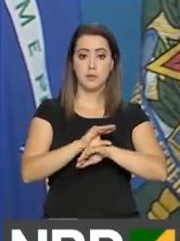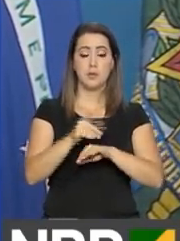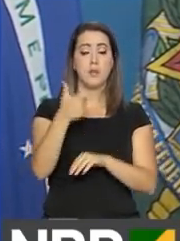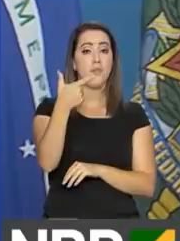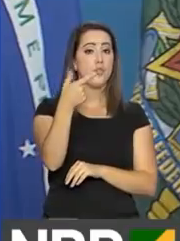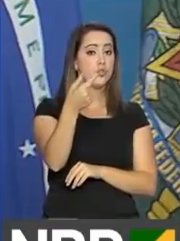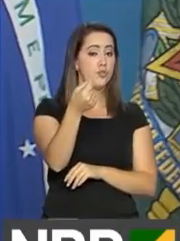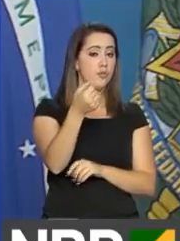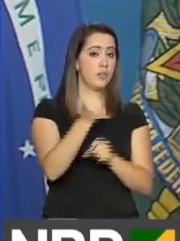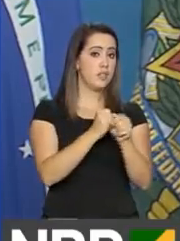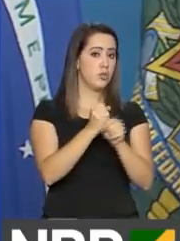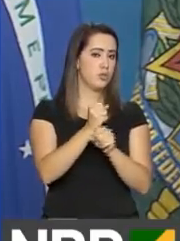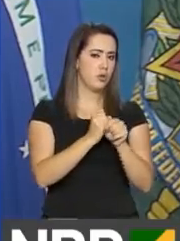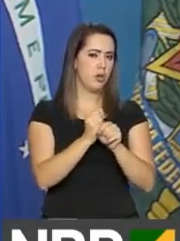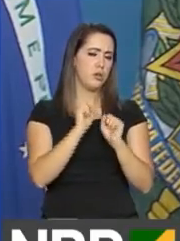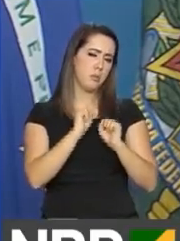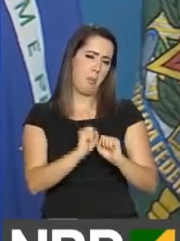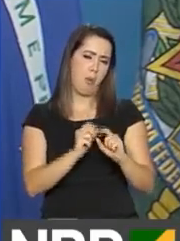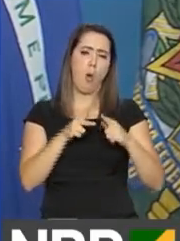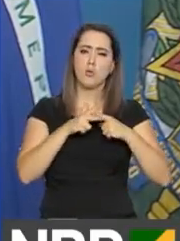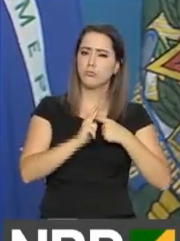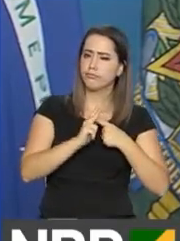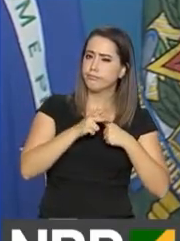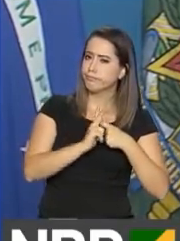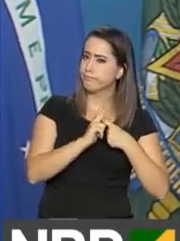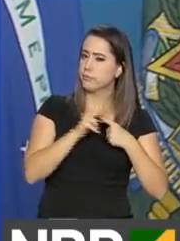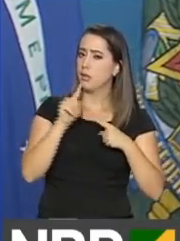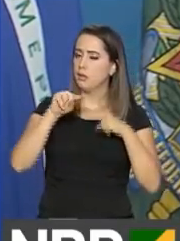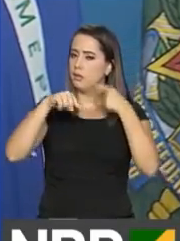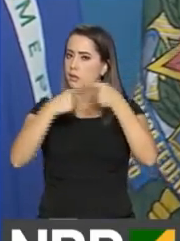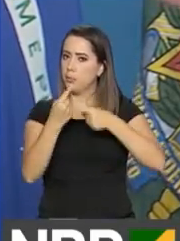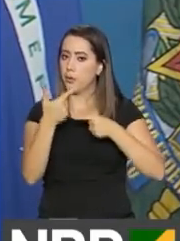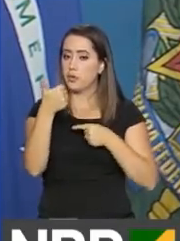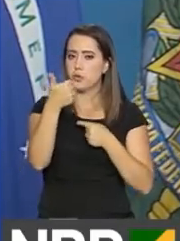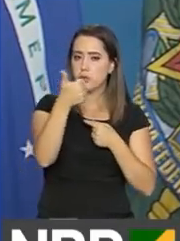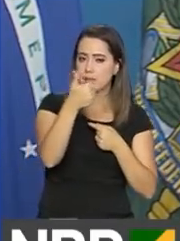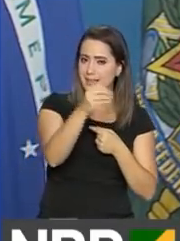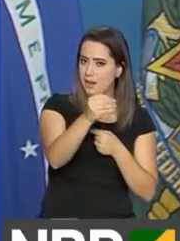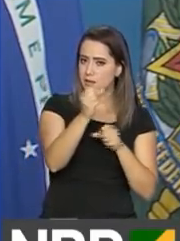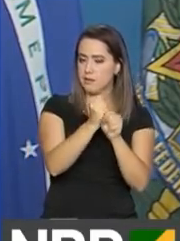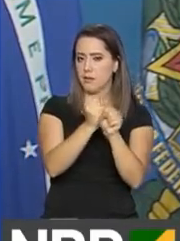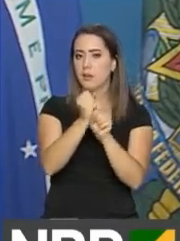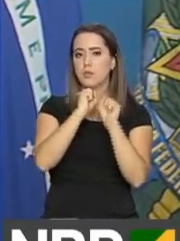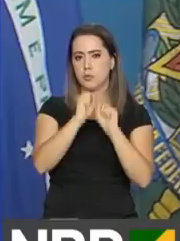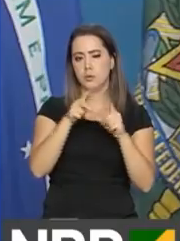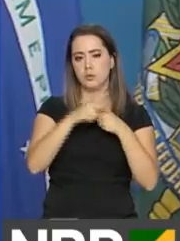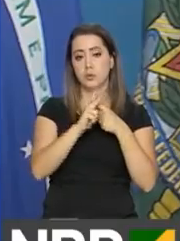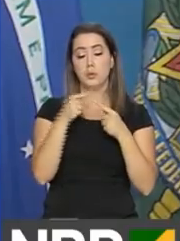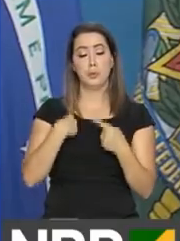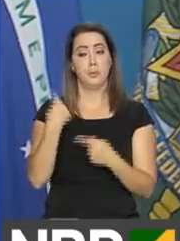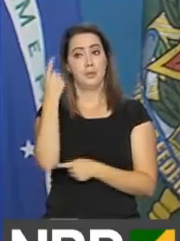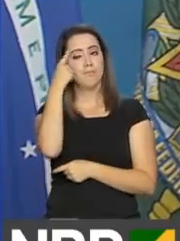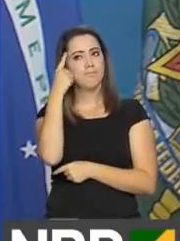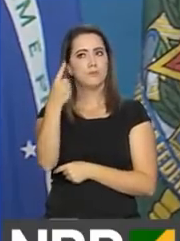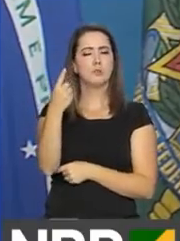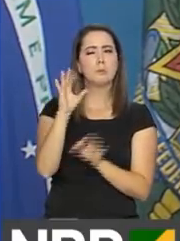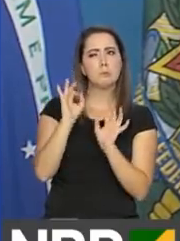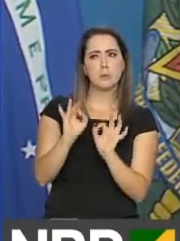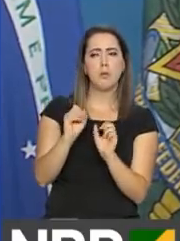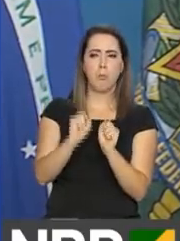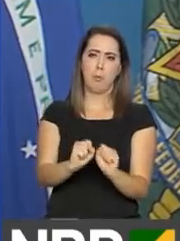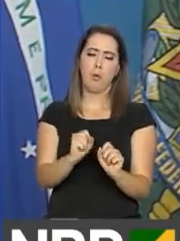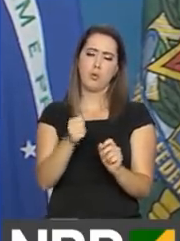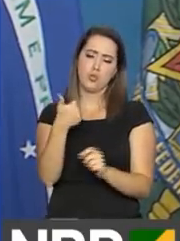20 anos revisáveis após dez anos na ideia de que daqui a dez anos nós conseguimos fazer aquilo que é trivial